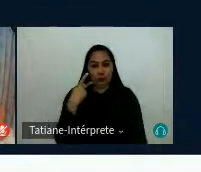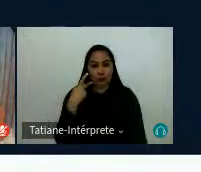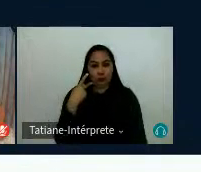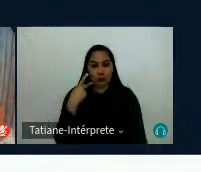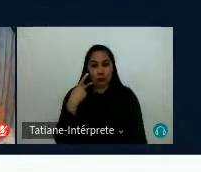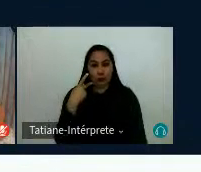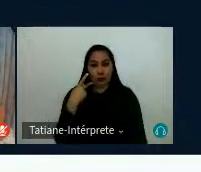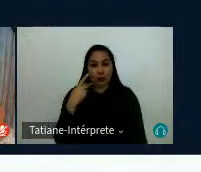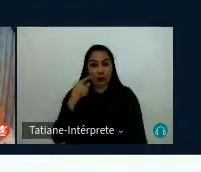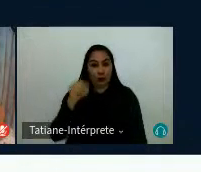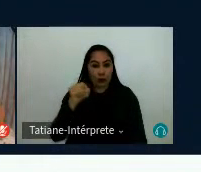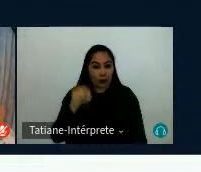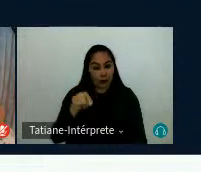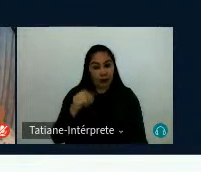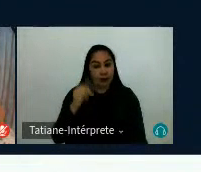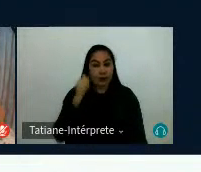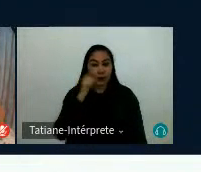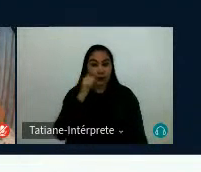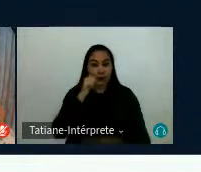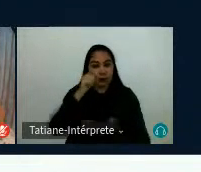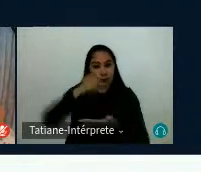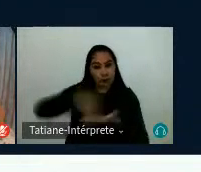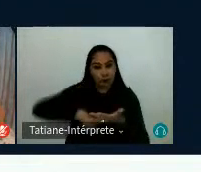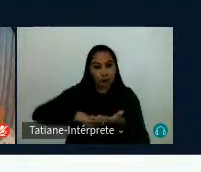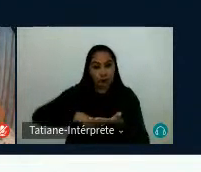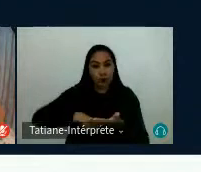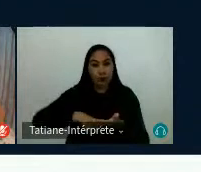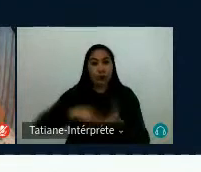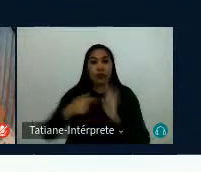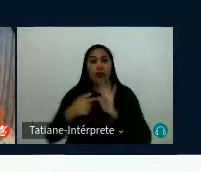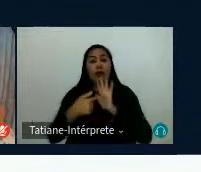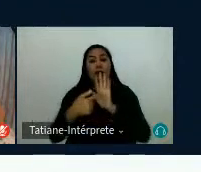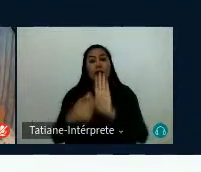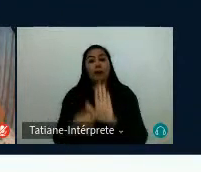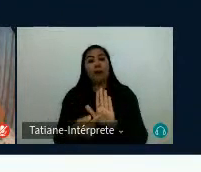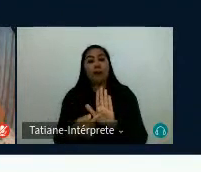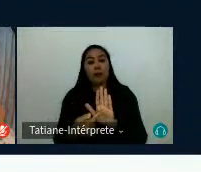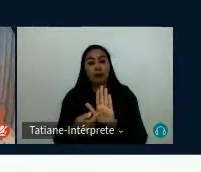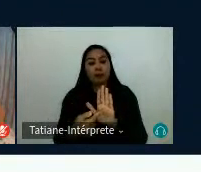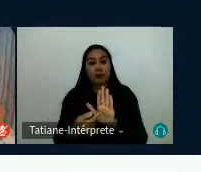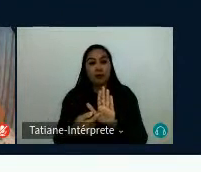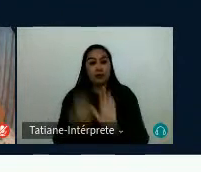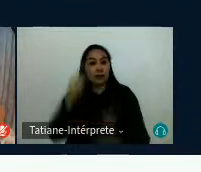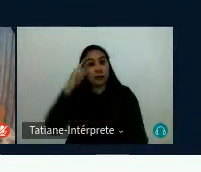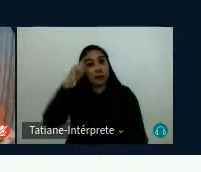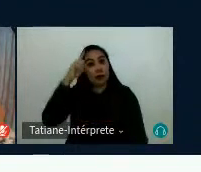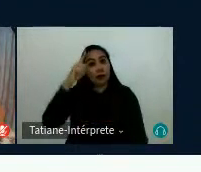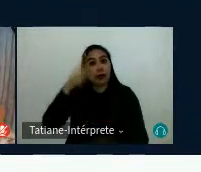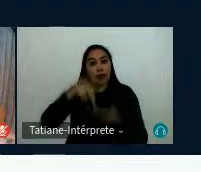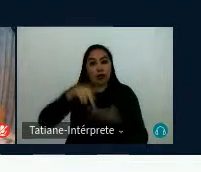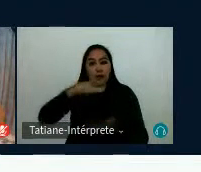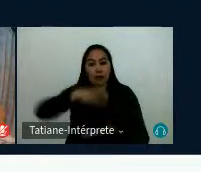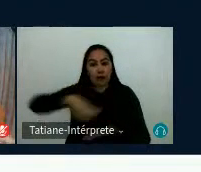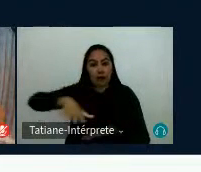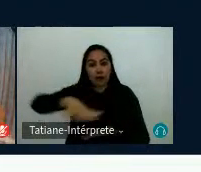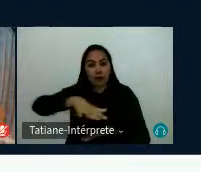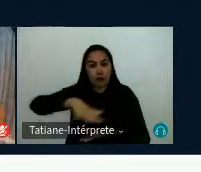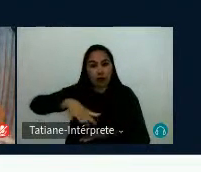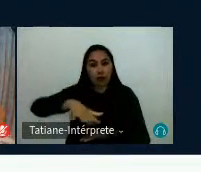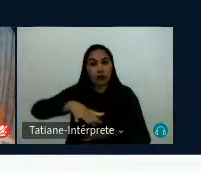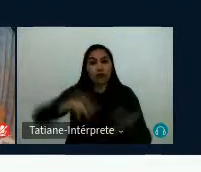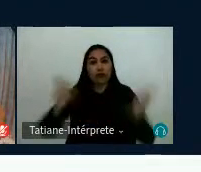a Anne Mary Moll, ela traz uma noção de que a realidade, né, ou as condições